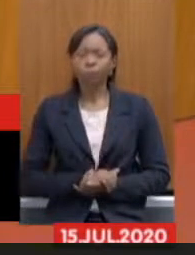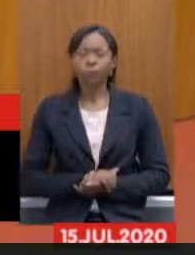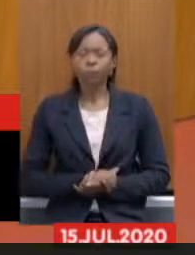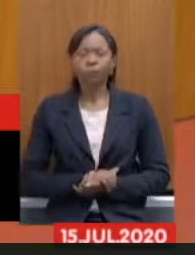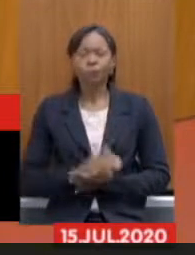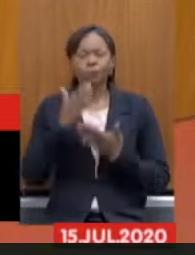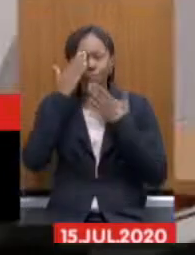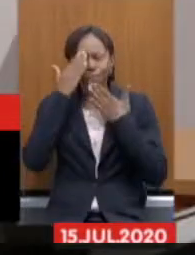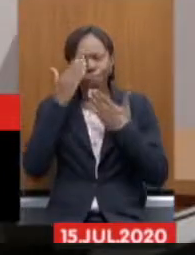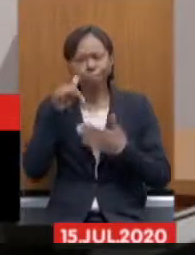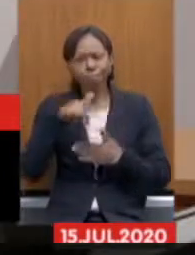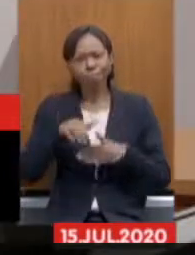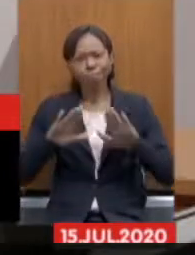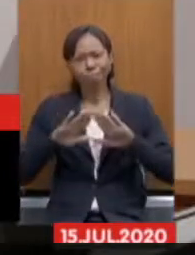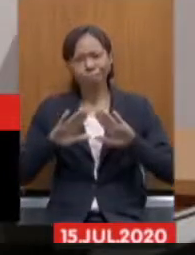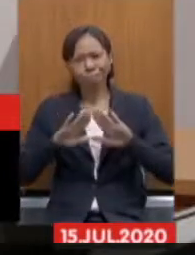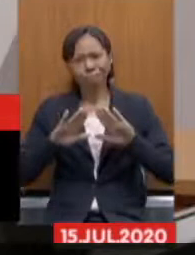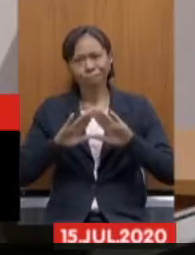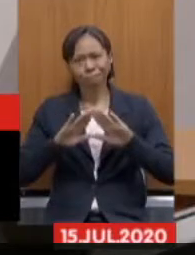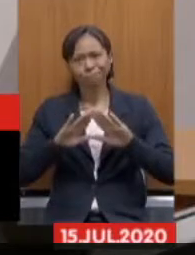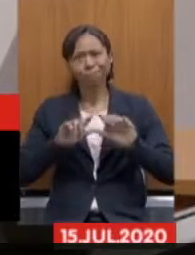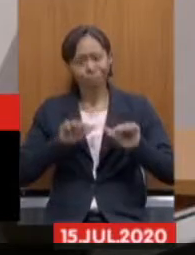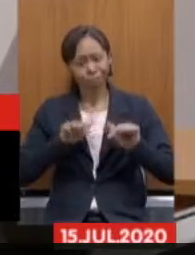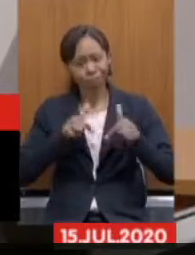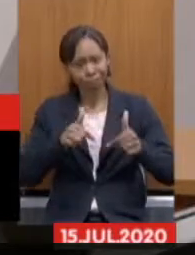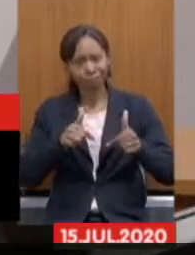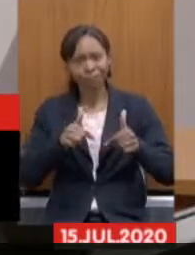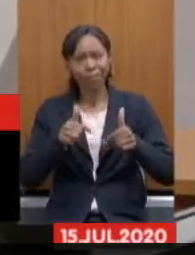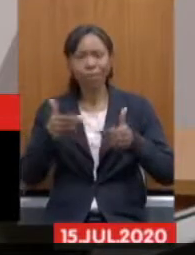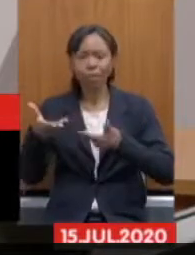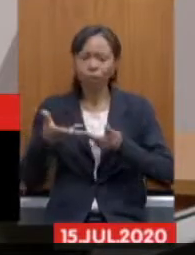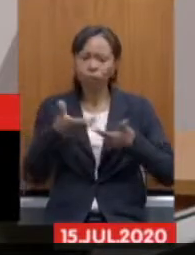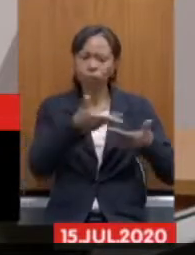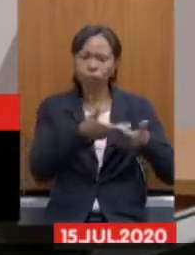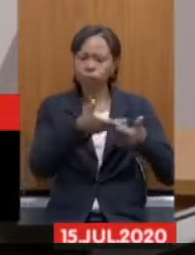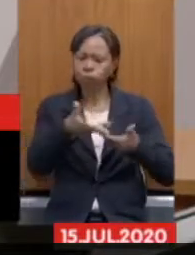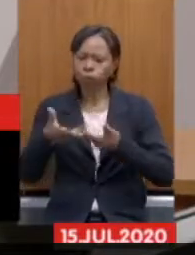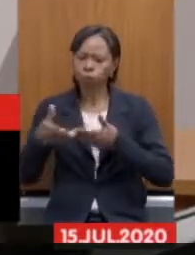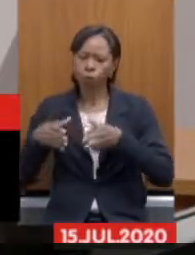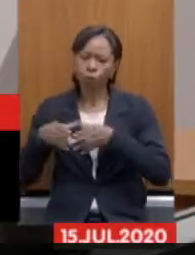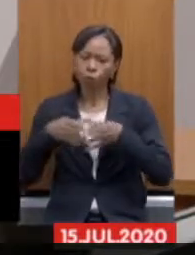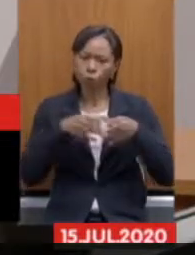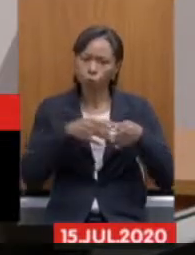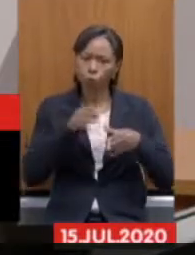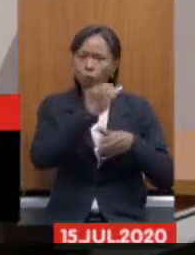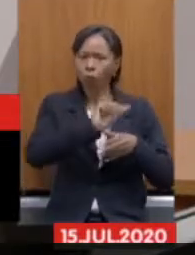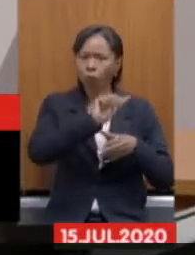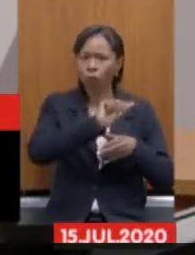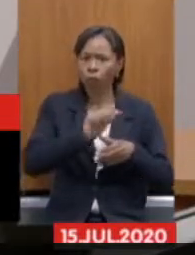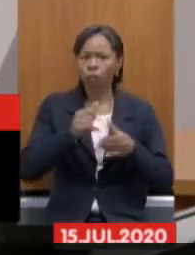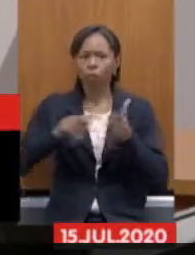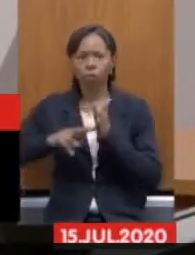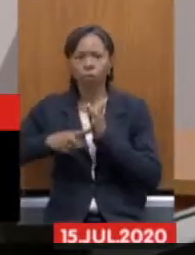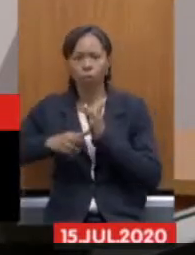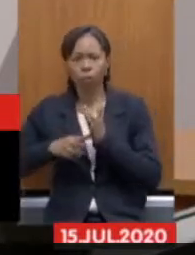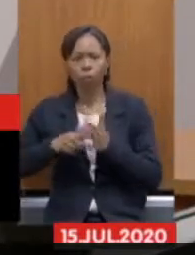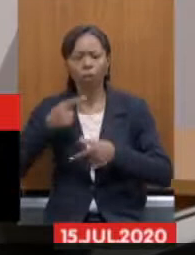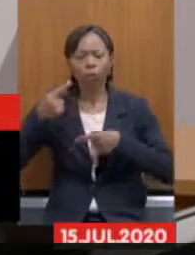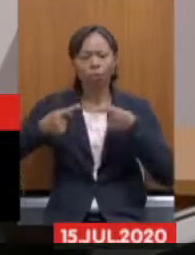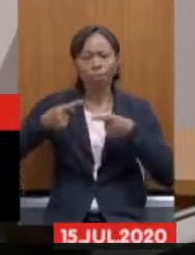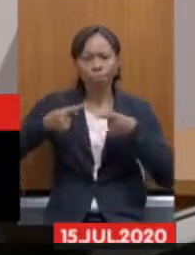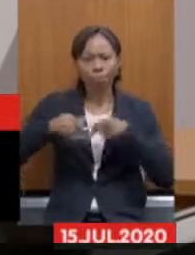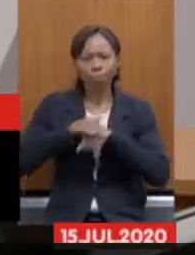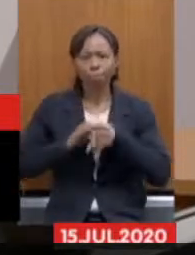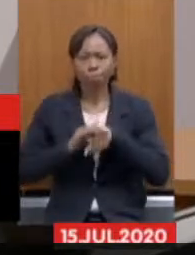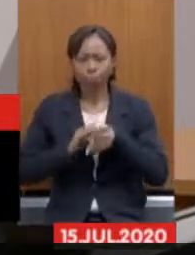agradecer essa casa da gelatina pelas a iniciativa de trazer as associações os sindicatos para esta discussão